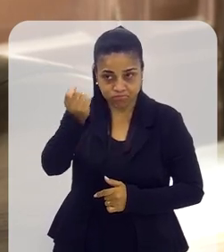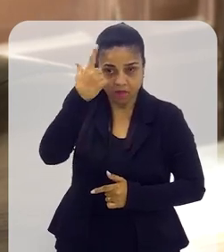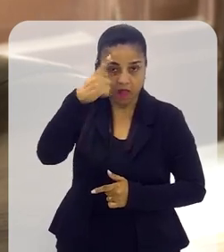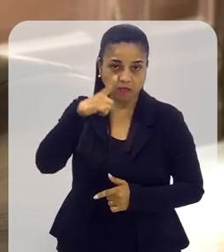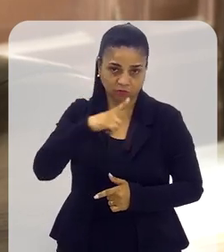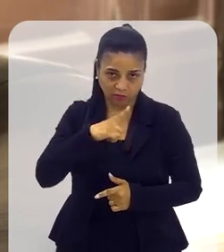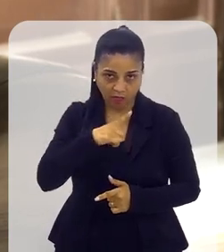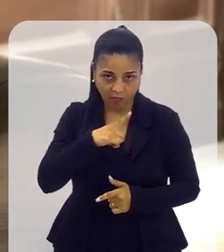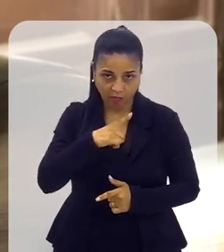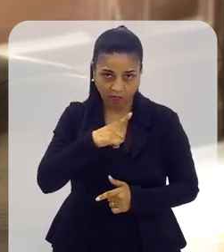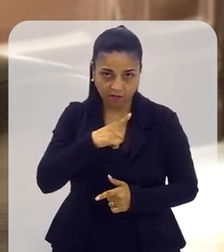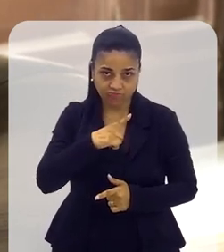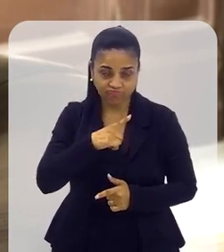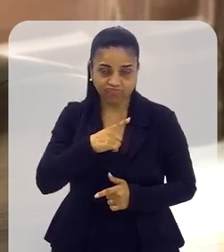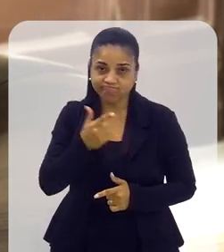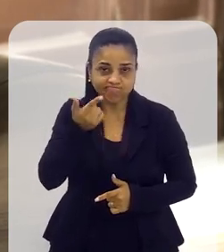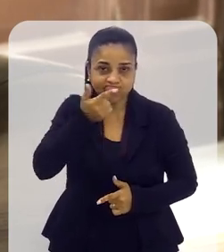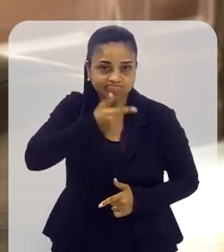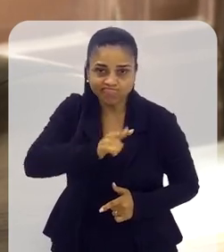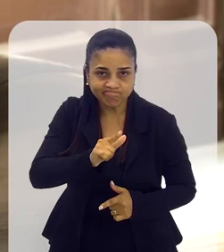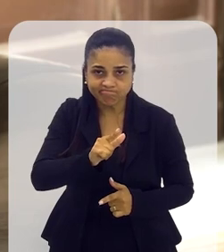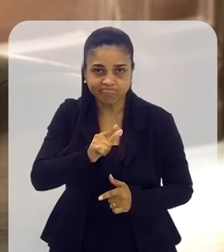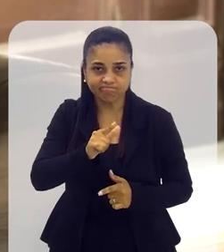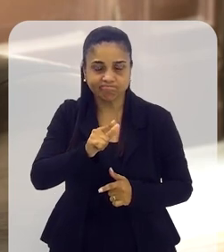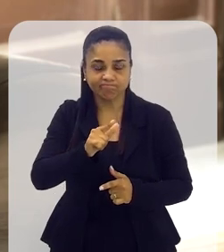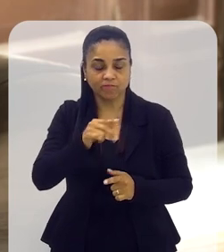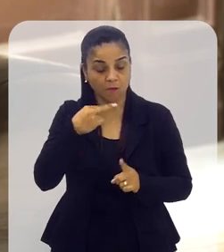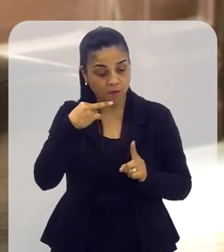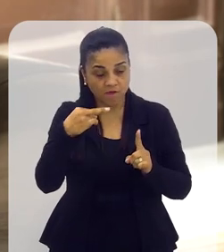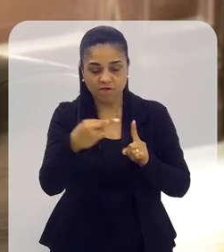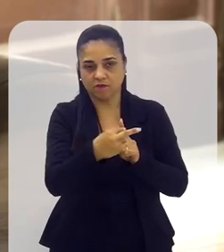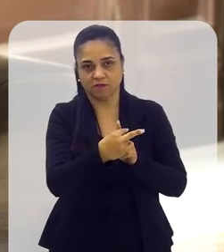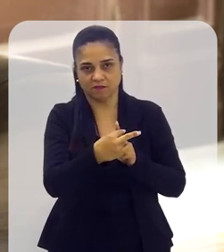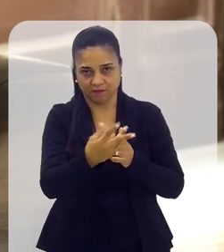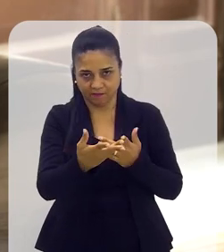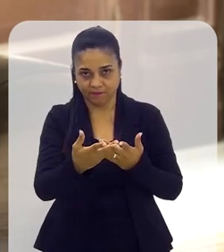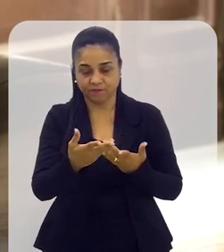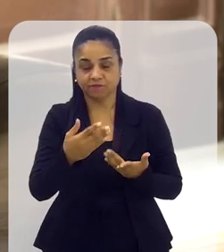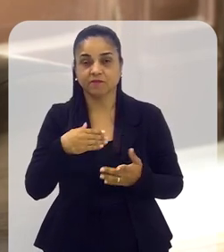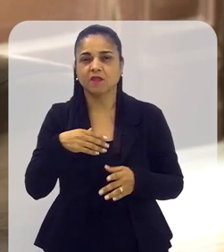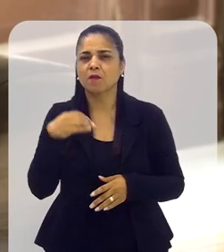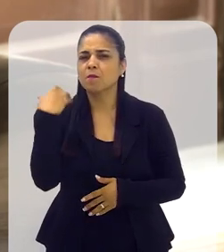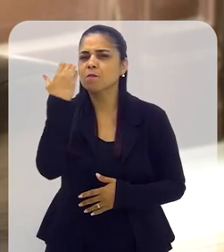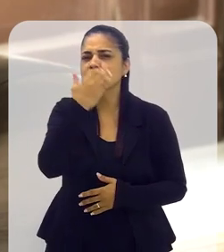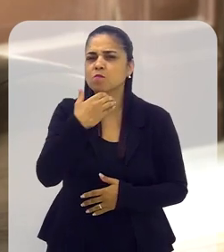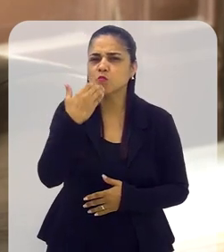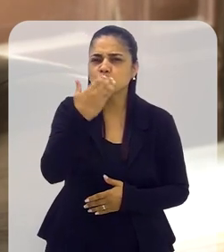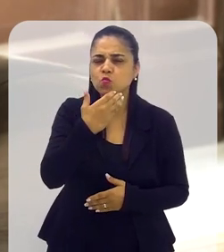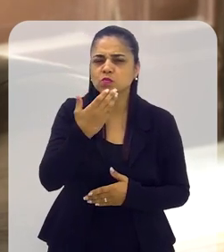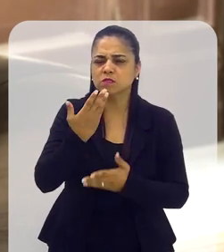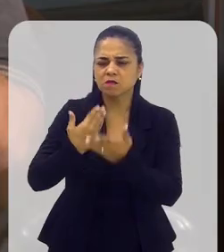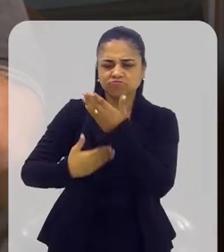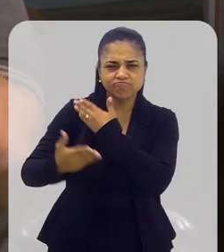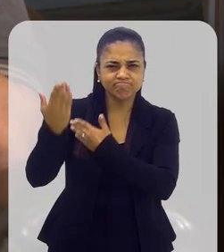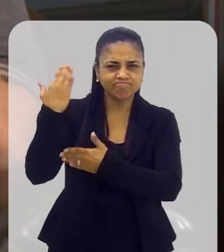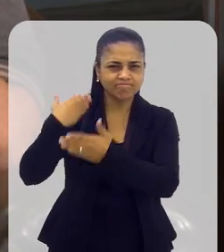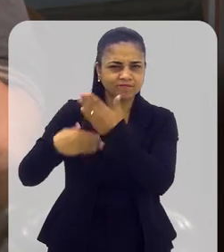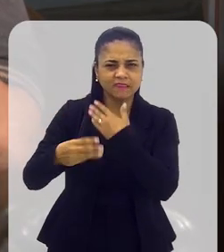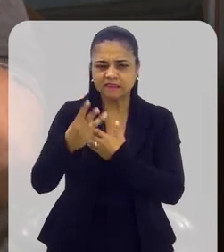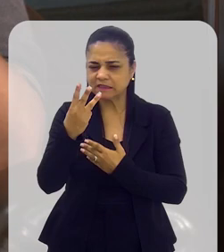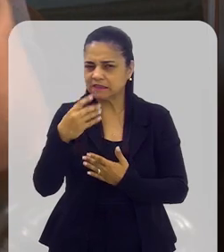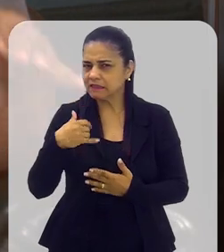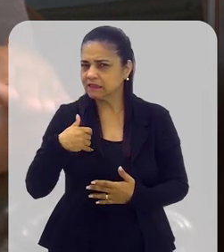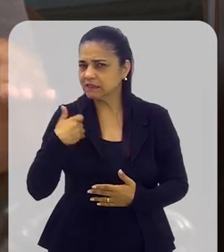talento, vocalmente, no meu ponto de vista, ao que eu observo. Entendi. Uma das músicas que quando você começa lá